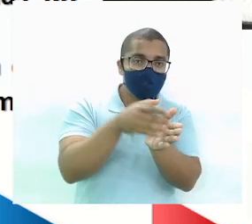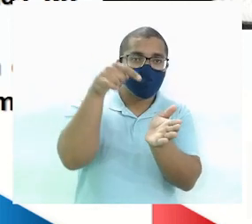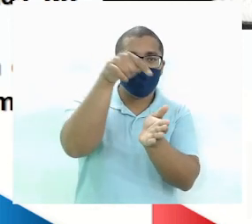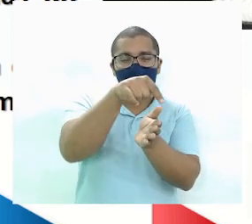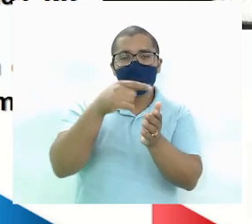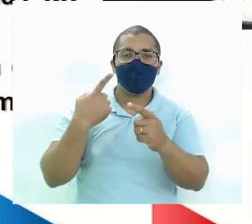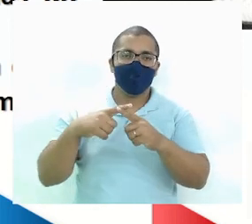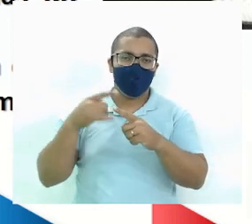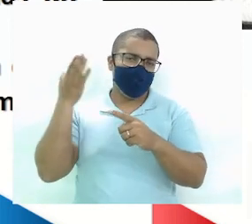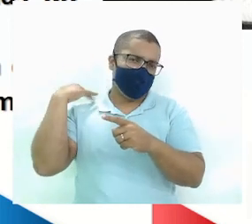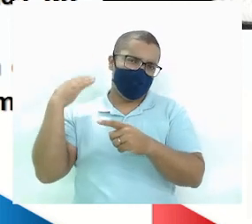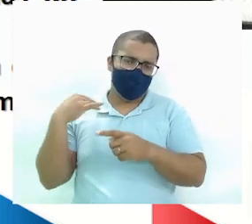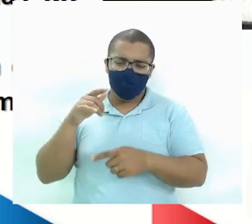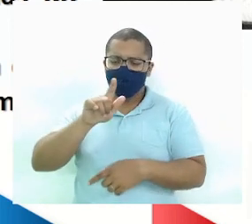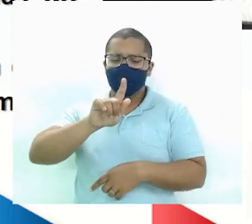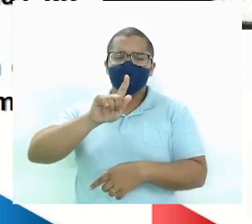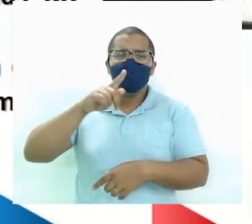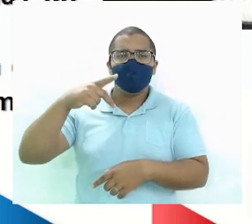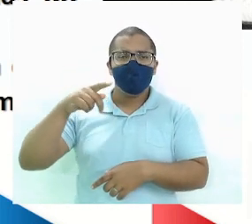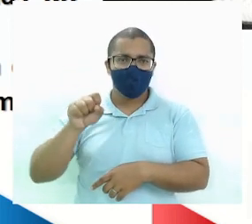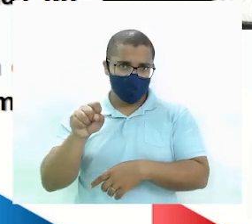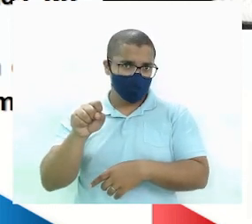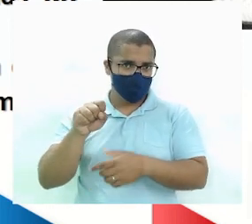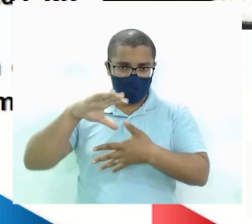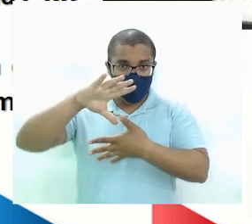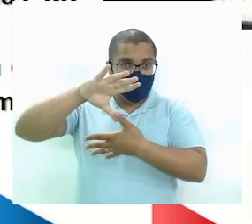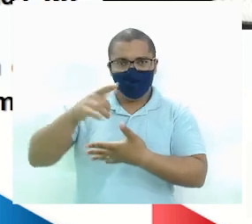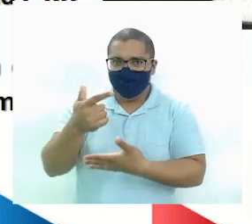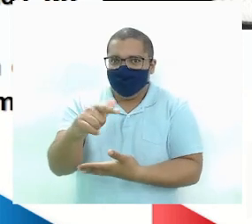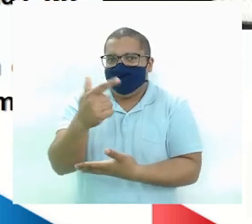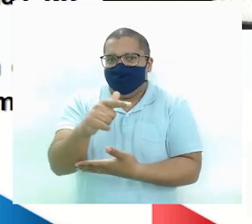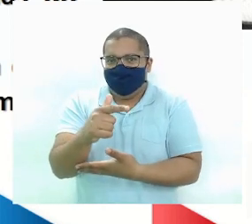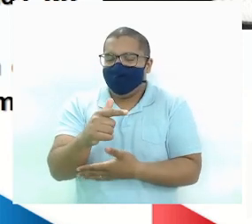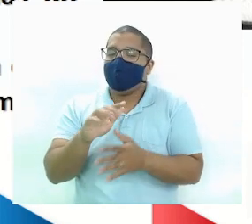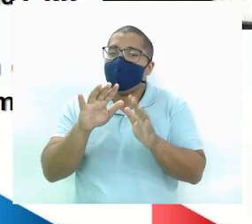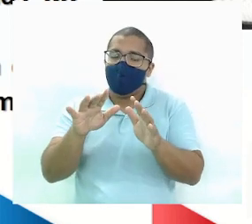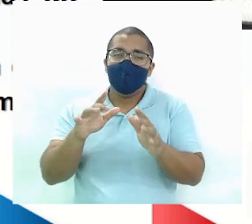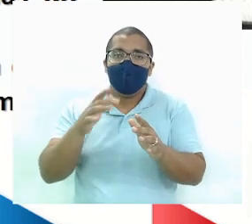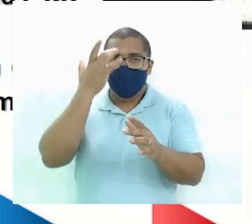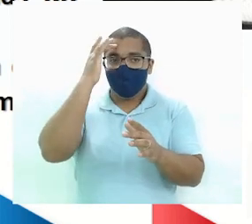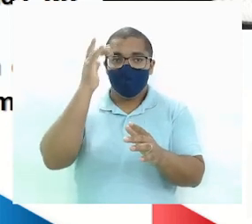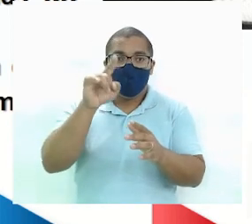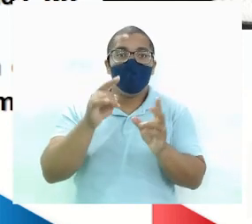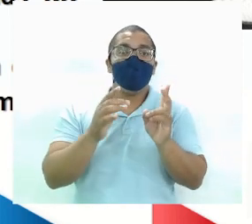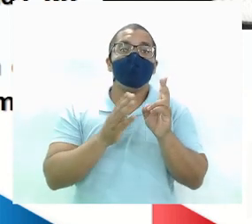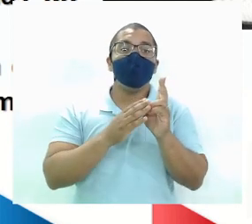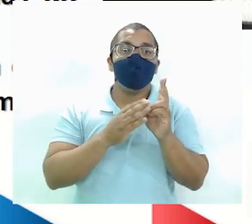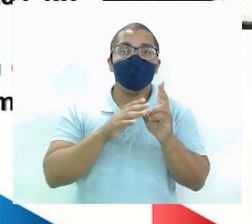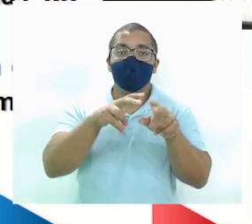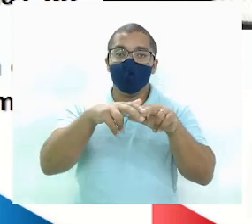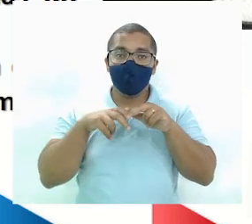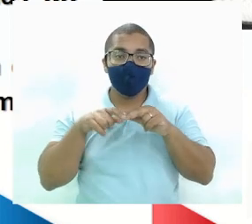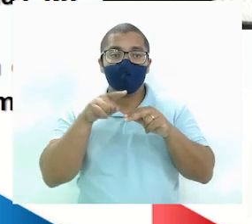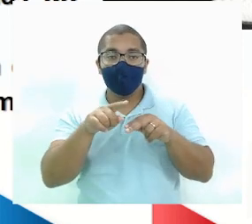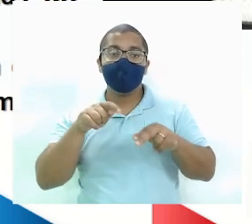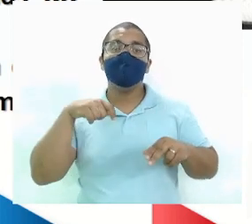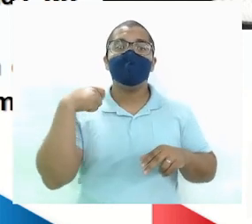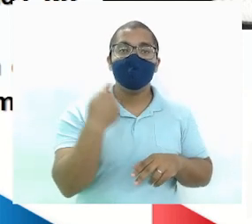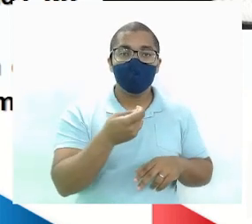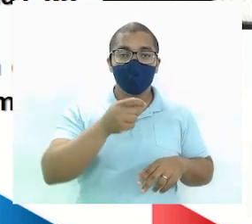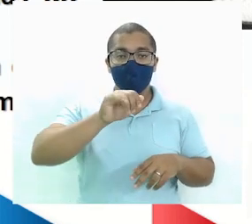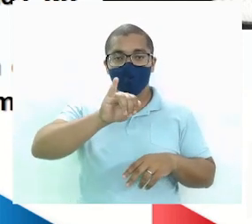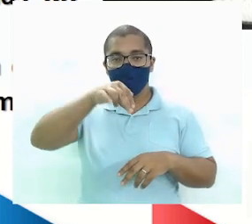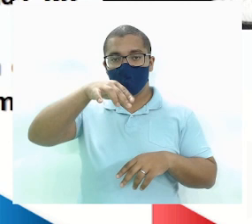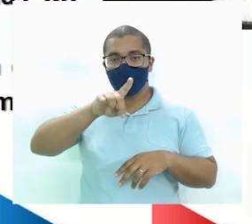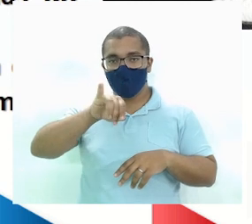época. Colombo achava que tinha descoberto as Índias, por isso nomeou desta forma os povos que encontrou no local. E